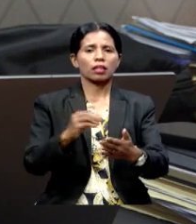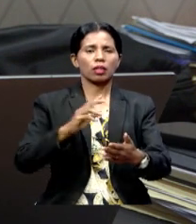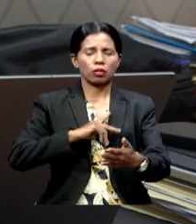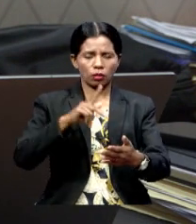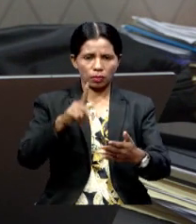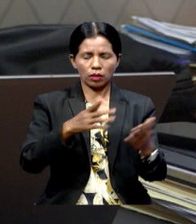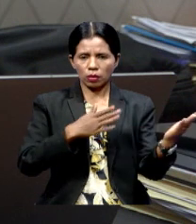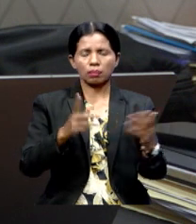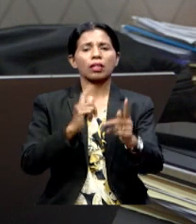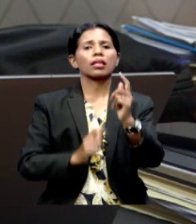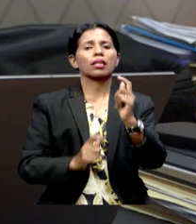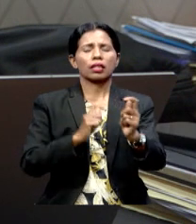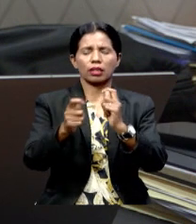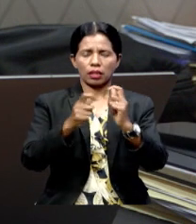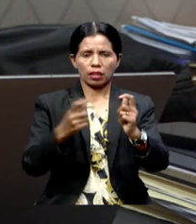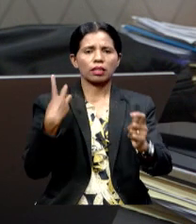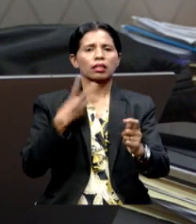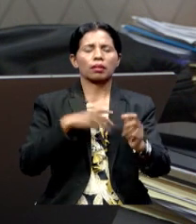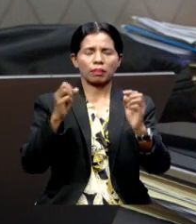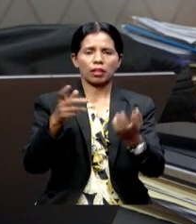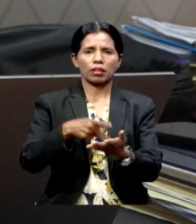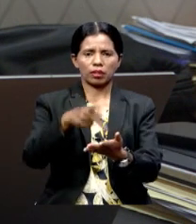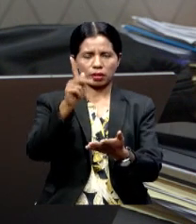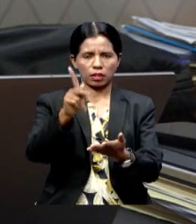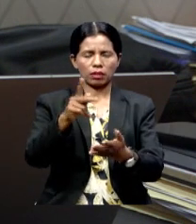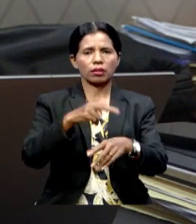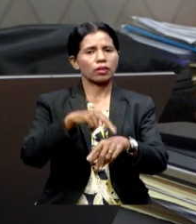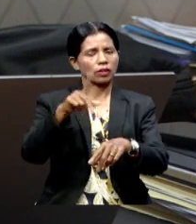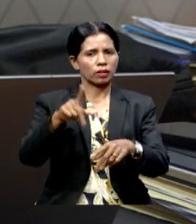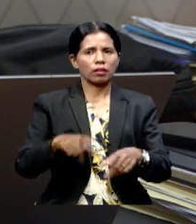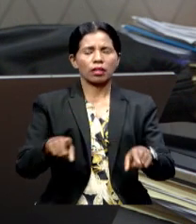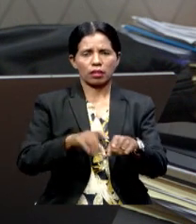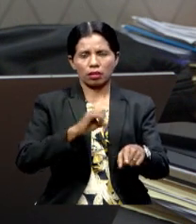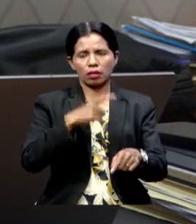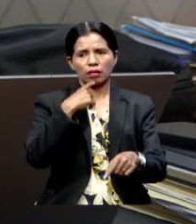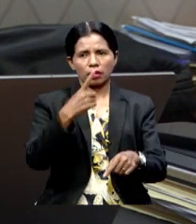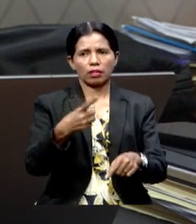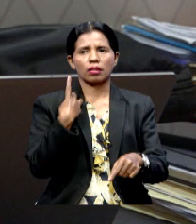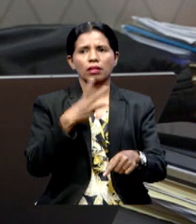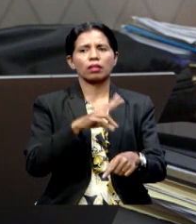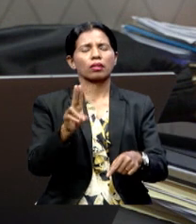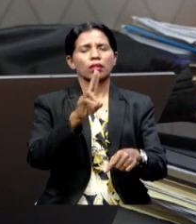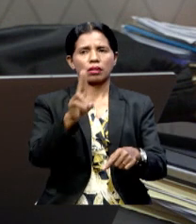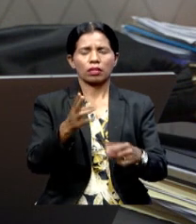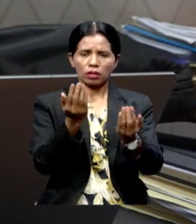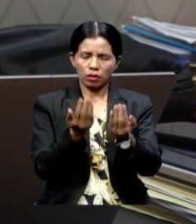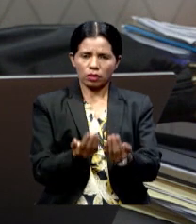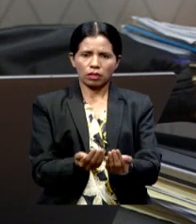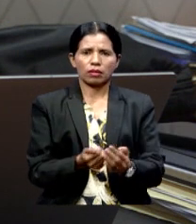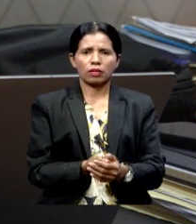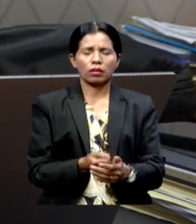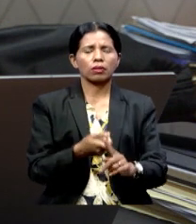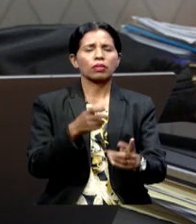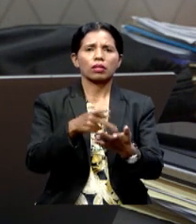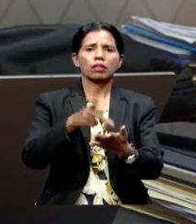Falipe batrek o may ito na ito bale hamate ho regras be nasional ano sa oina watete ito aplika be tonelazen aplika be kustus